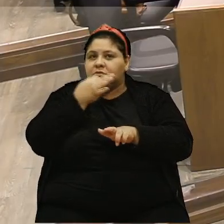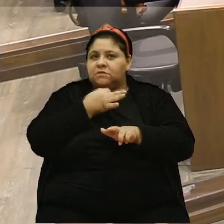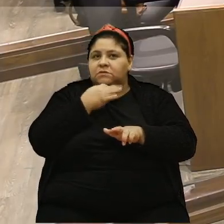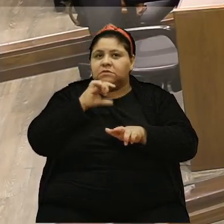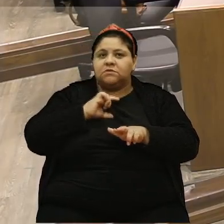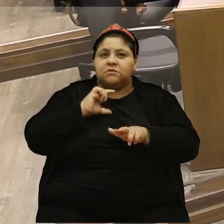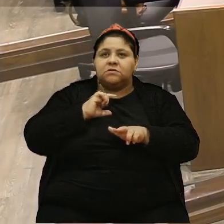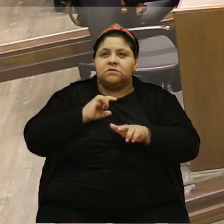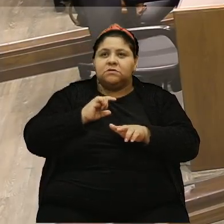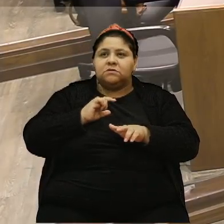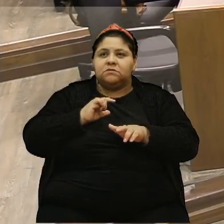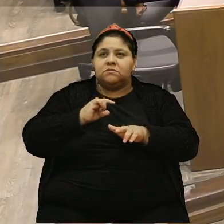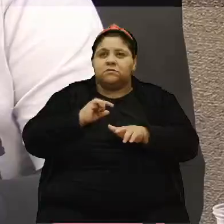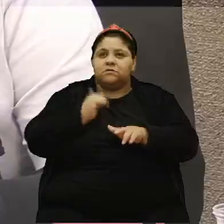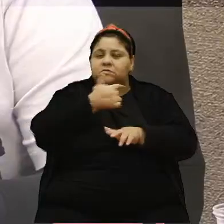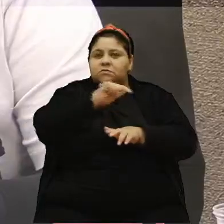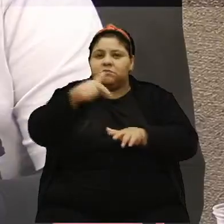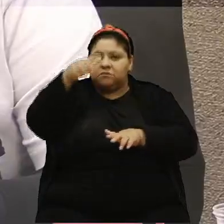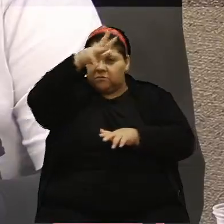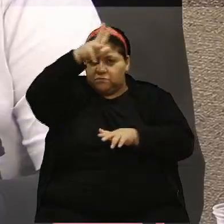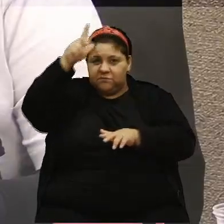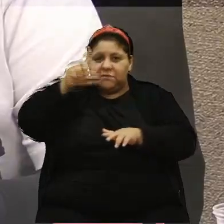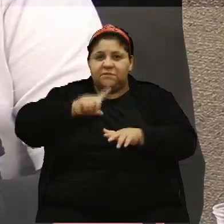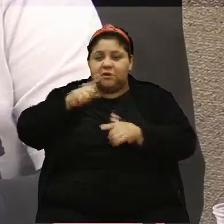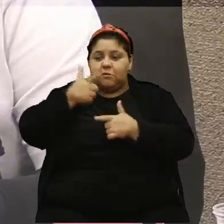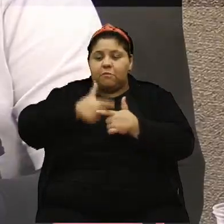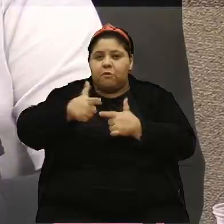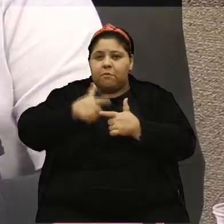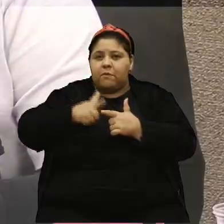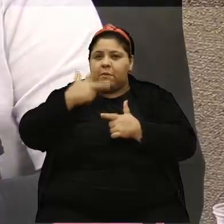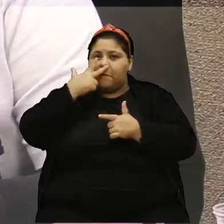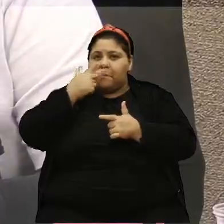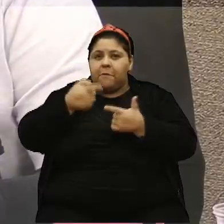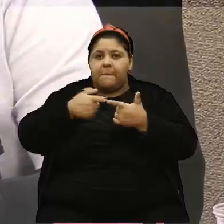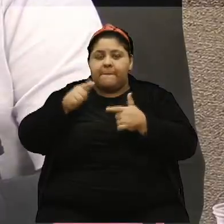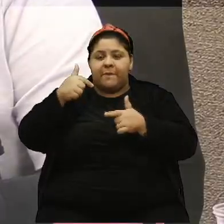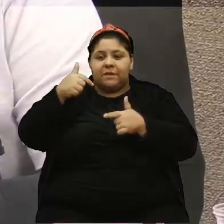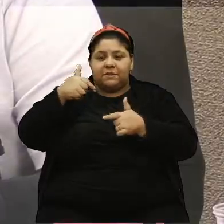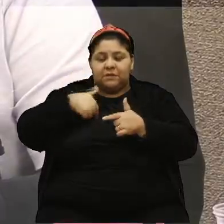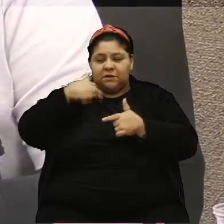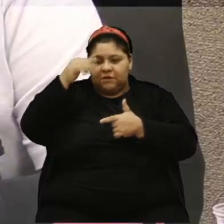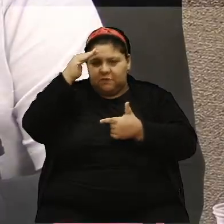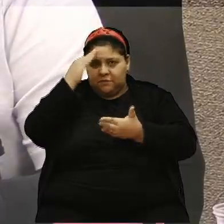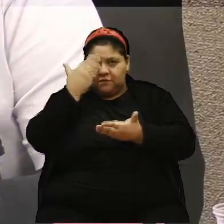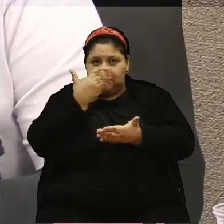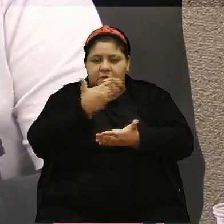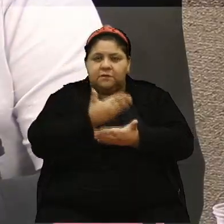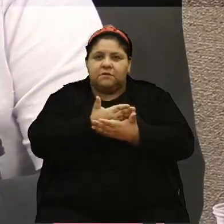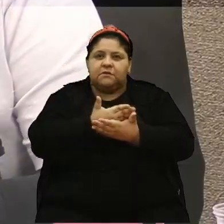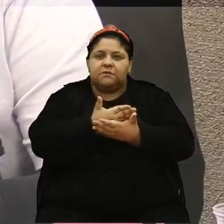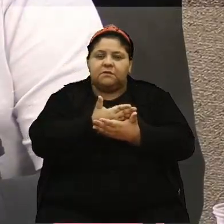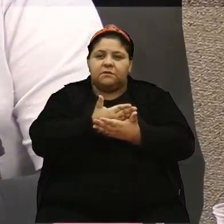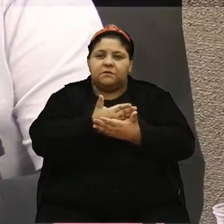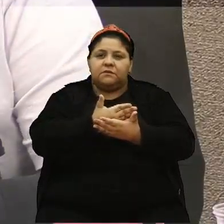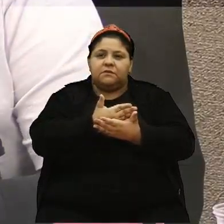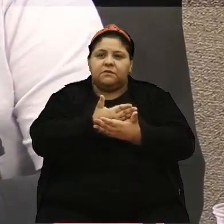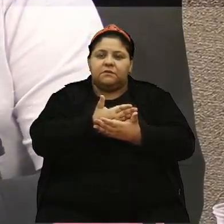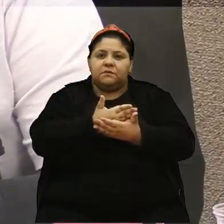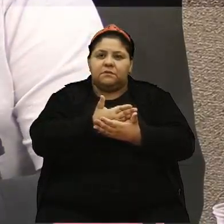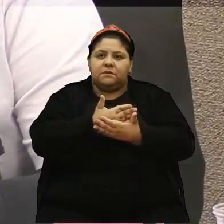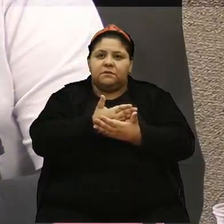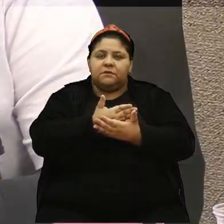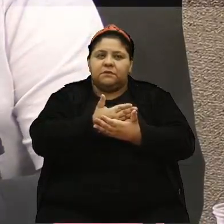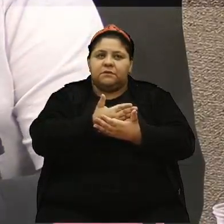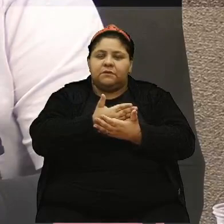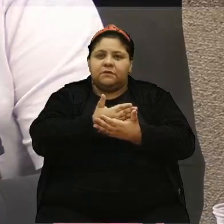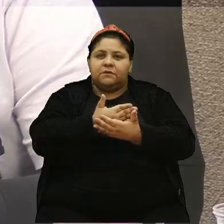outros municípios que têm o mesmo tipo de problema. Mas eu acredito e confiante sou